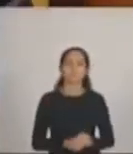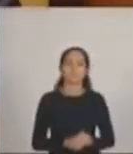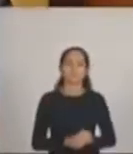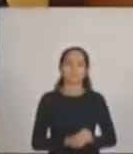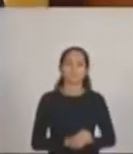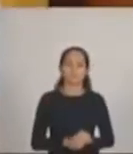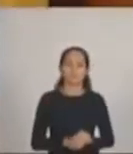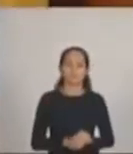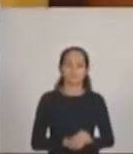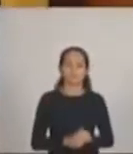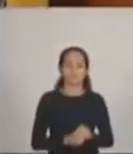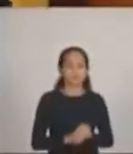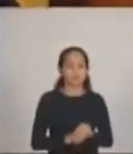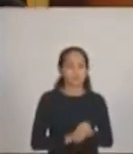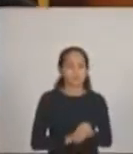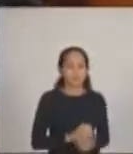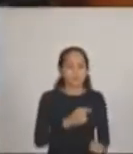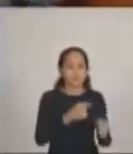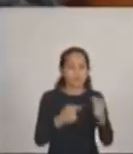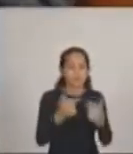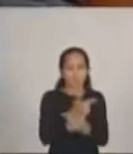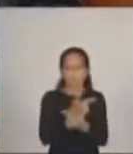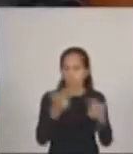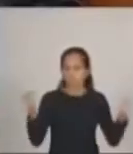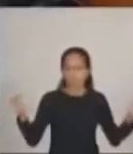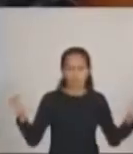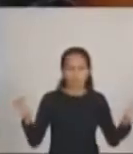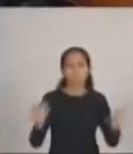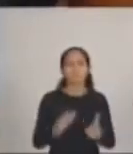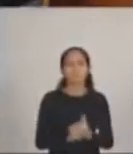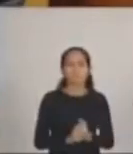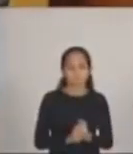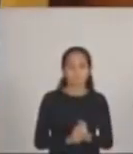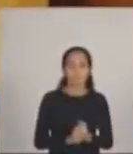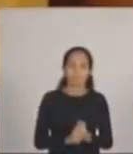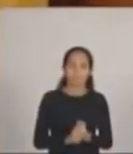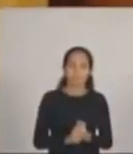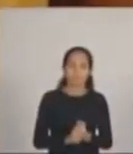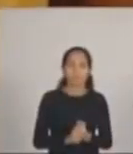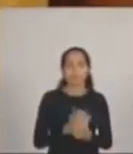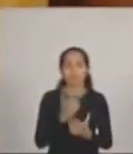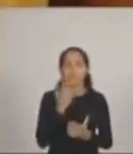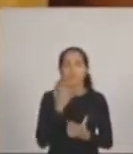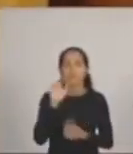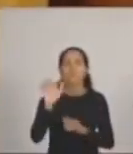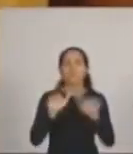Não havendo quem queira discutir, eu vou colher os votos.